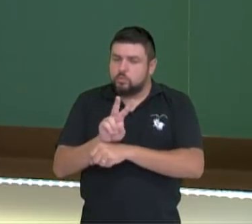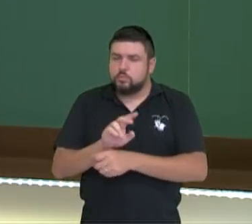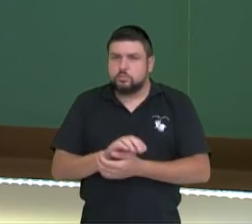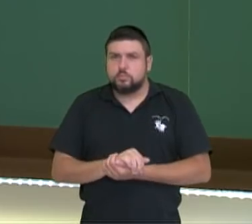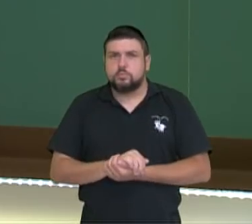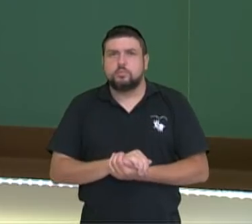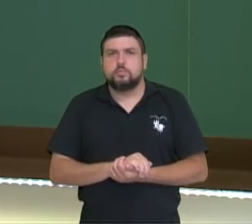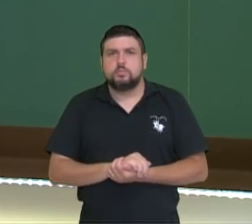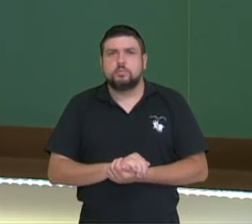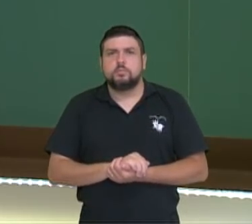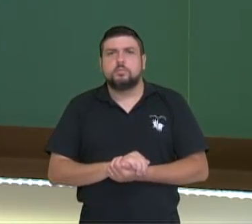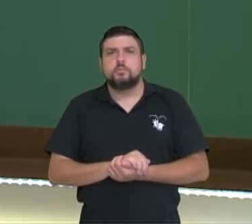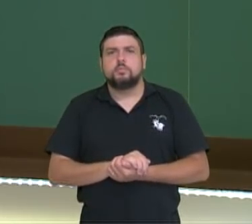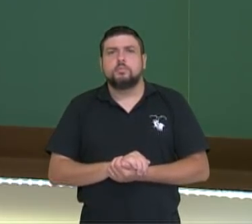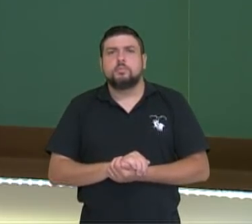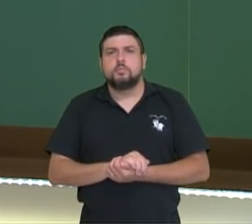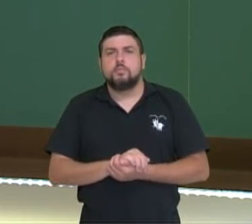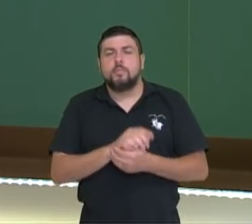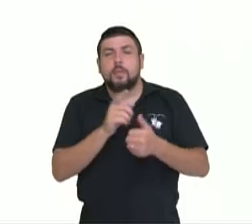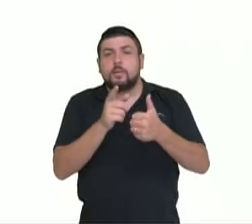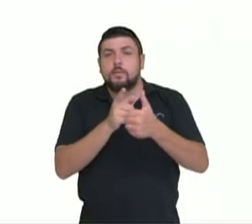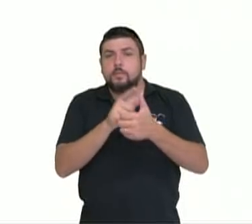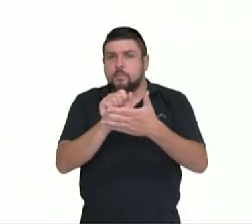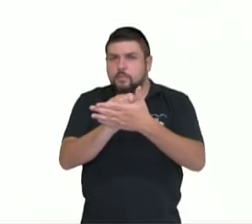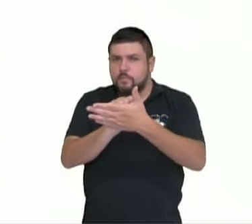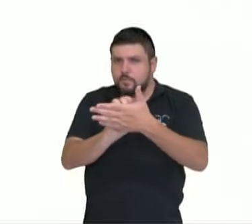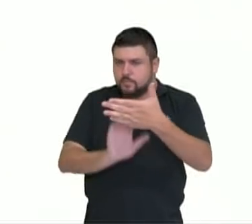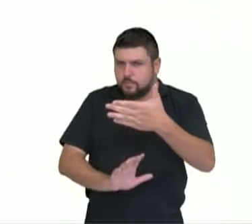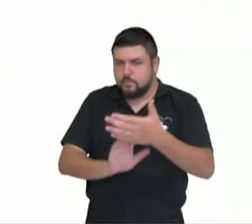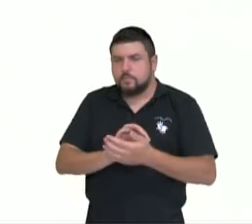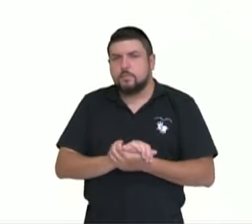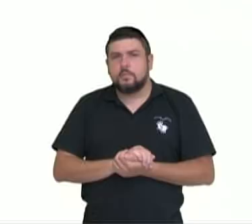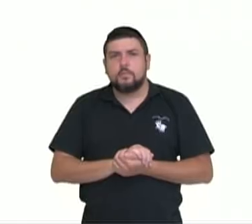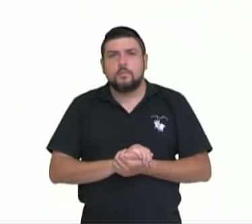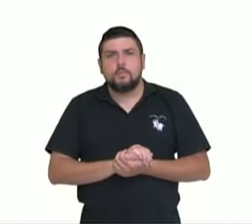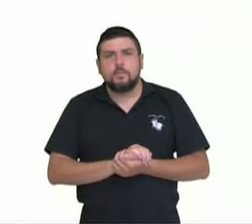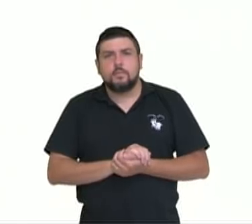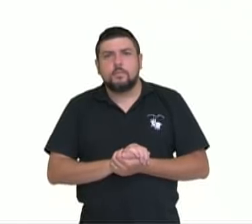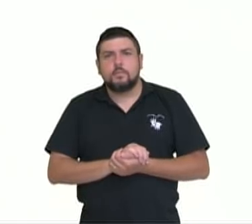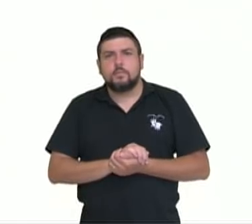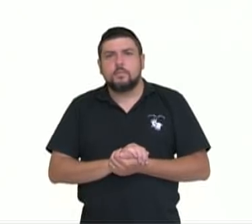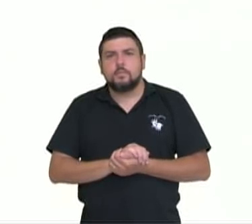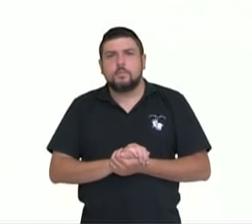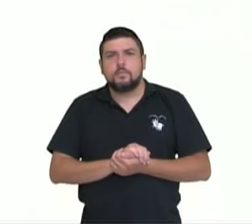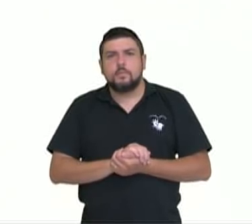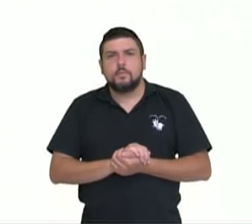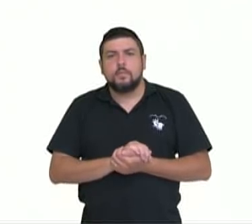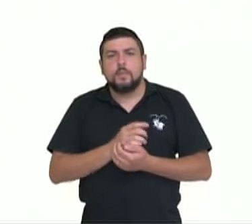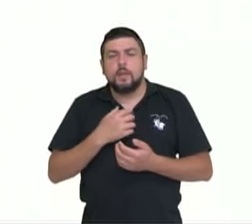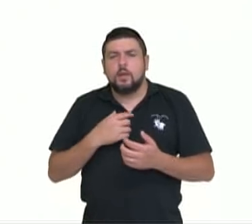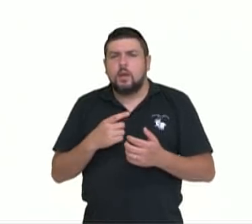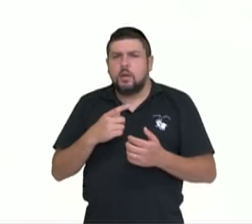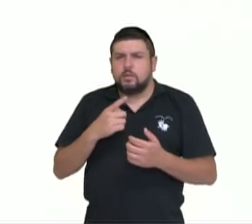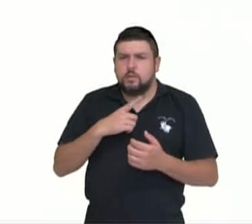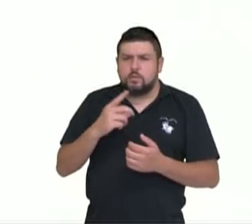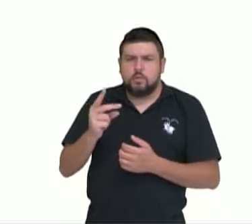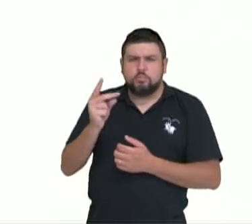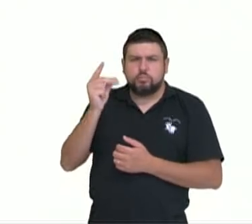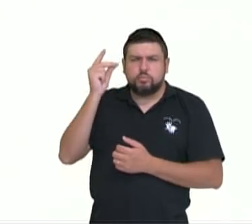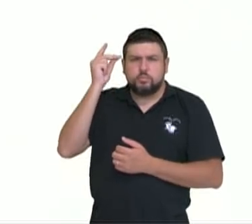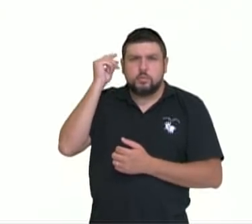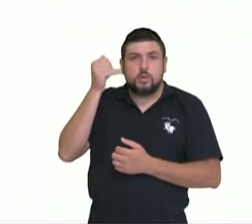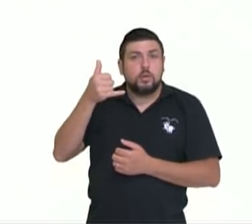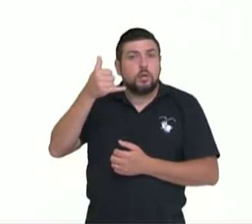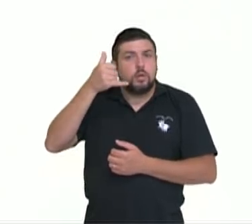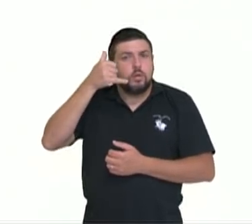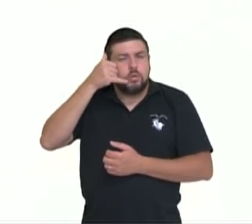pescoço, tá bom? Primeiro exercício nosso. Entre as diferentes funções que existiam nos antigos celulares e